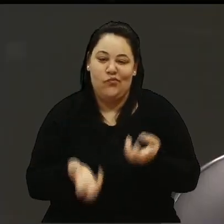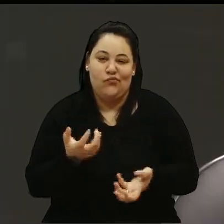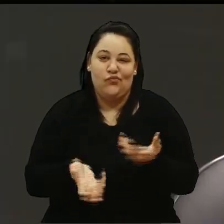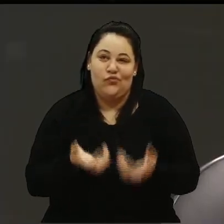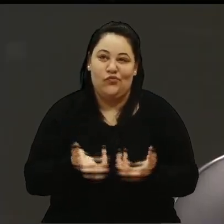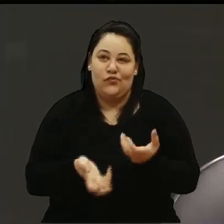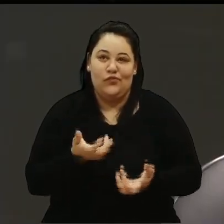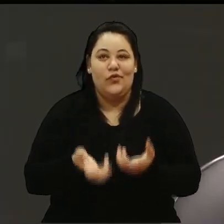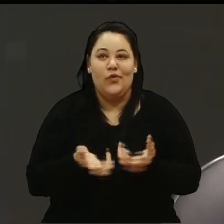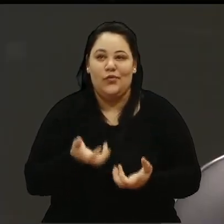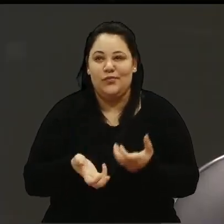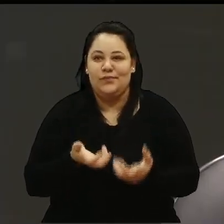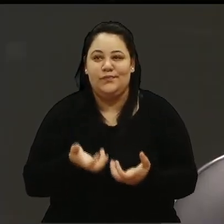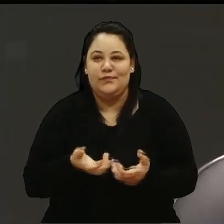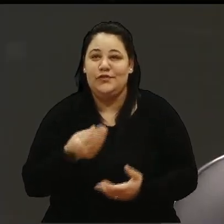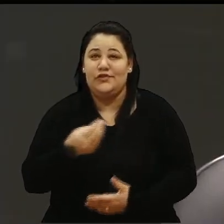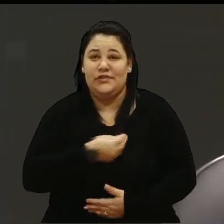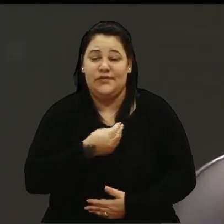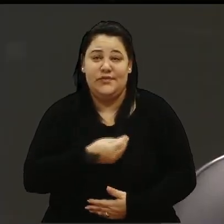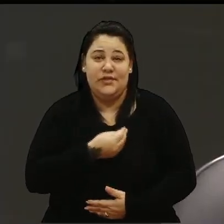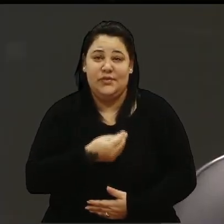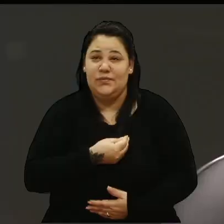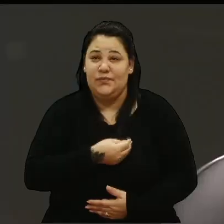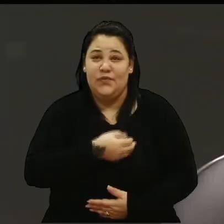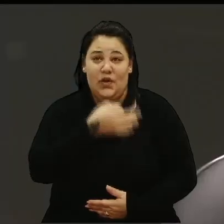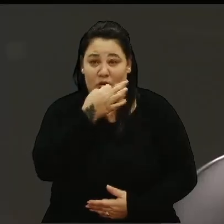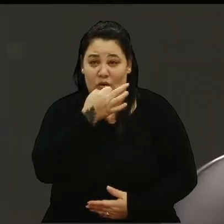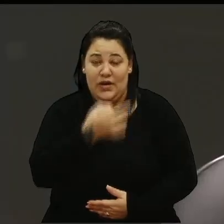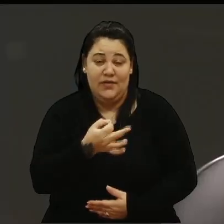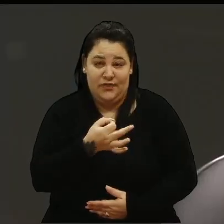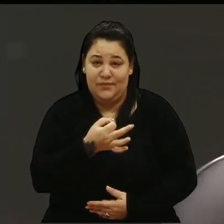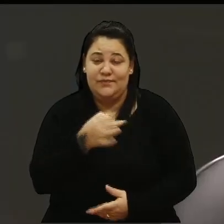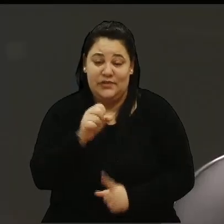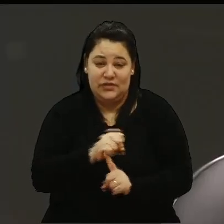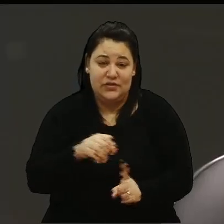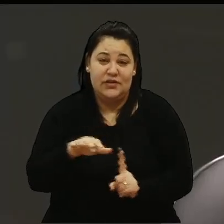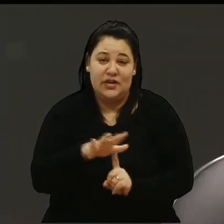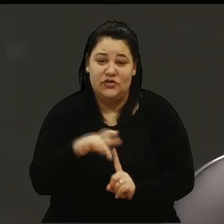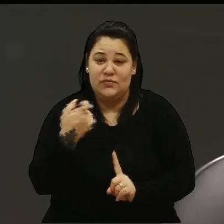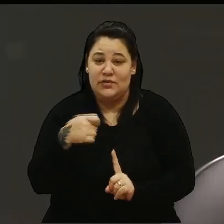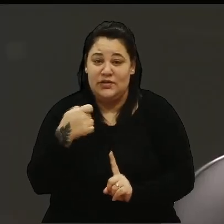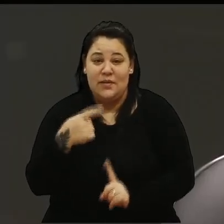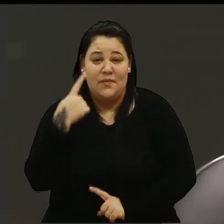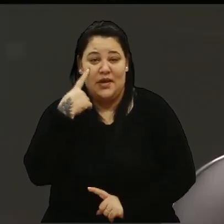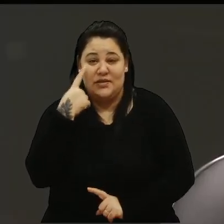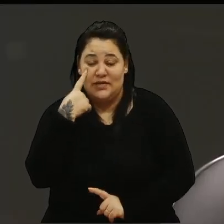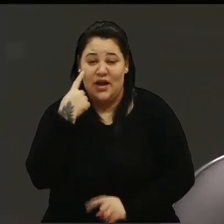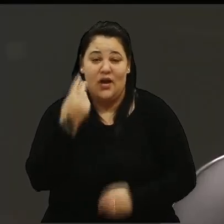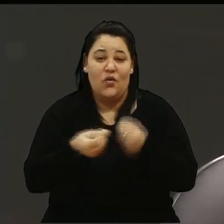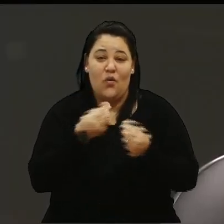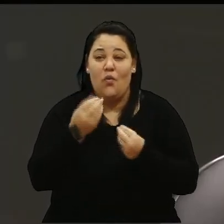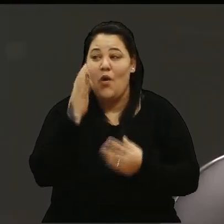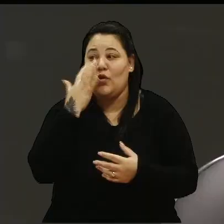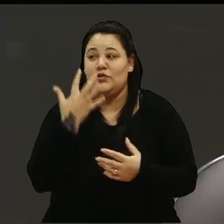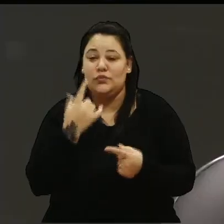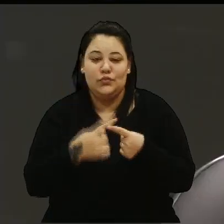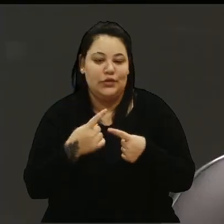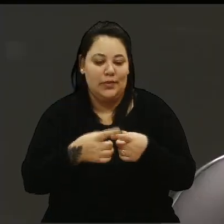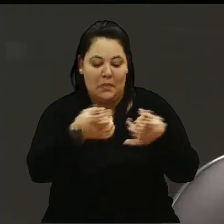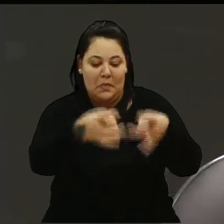está vivendo um absurdo na sociedade. A gente tem que pensar que ponto nós estamos, porque parece que as pessoas ateiam